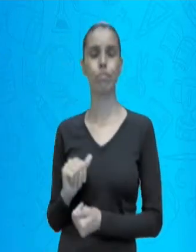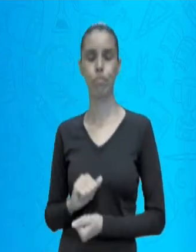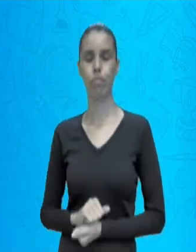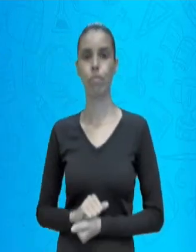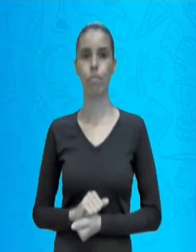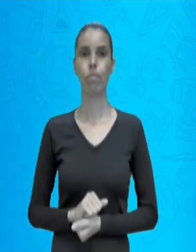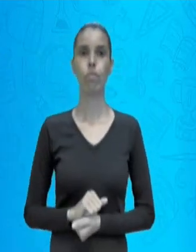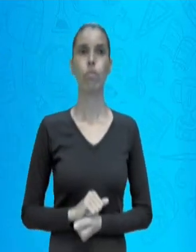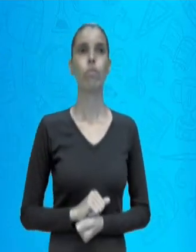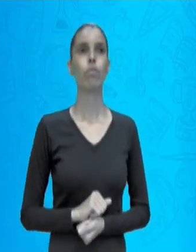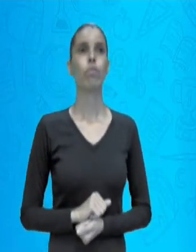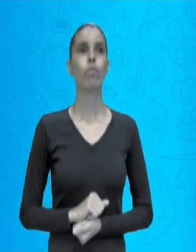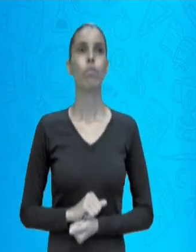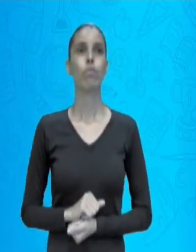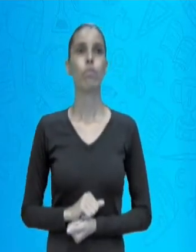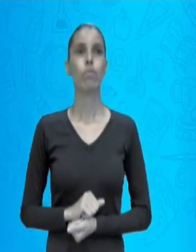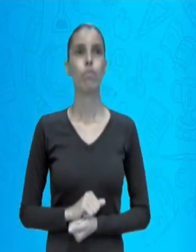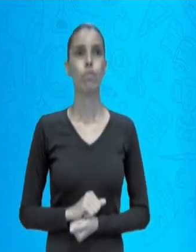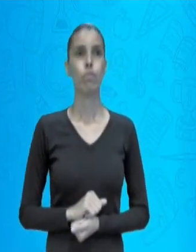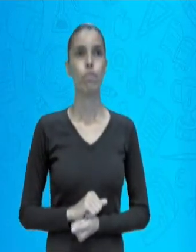estamos falando.